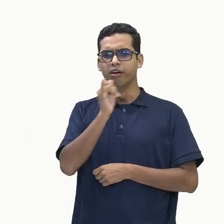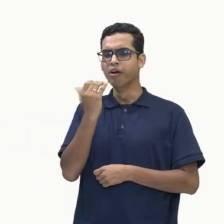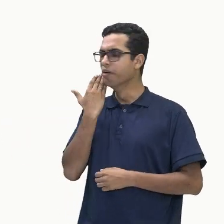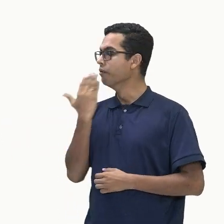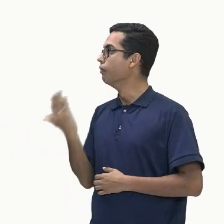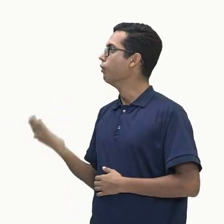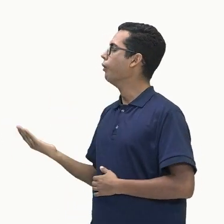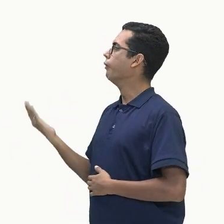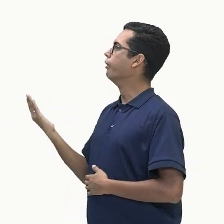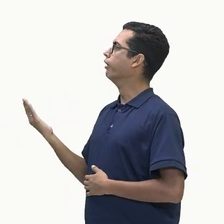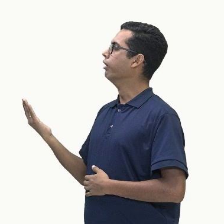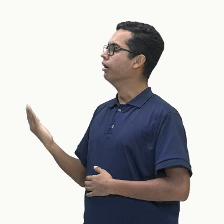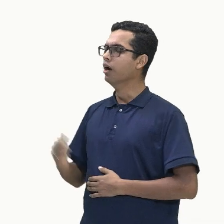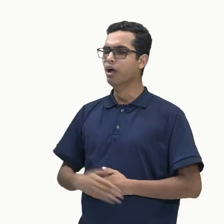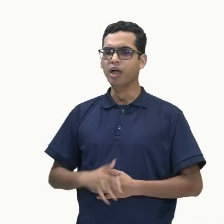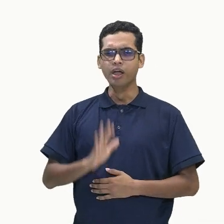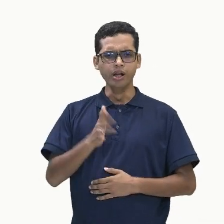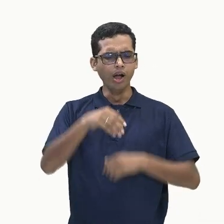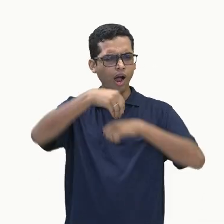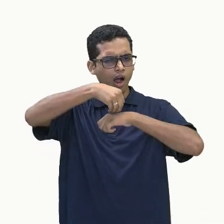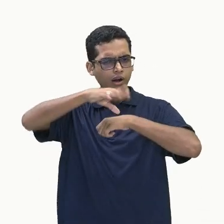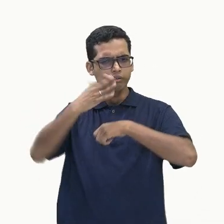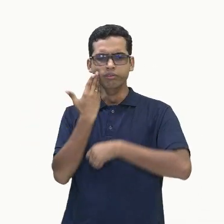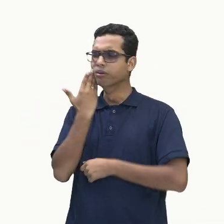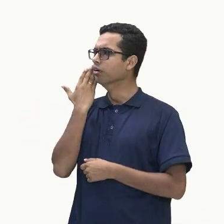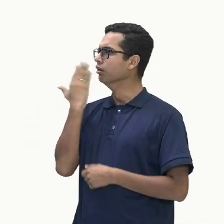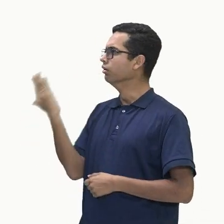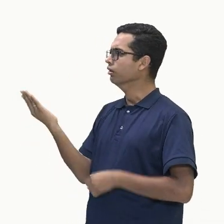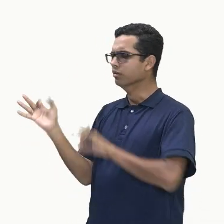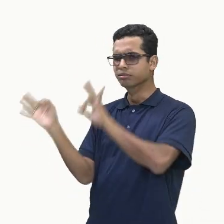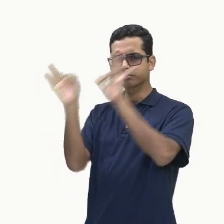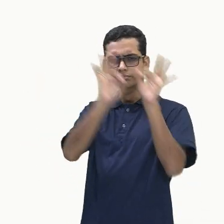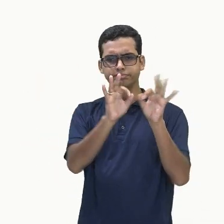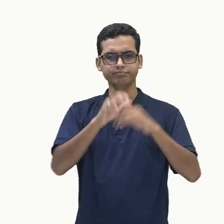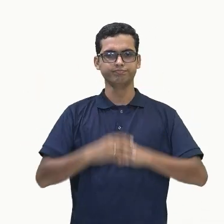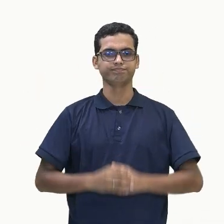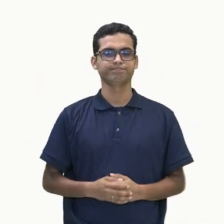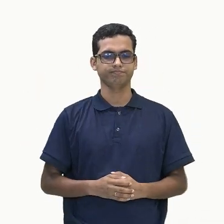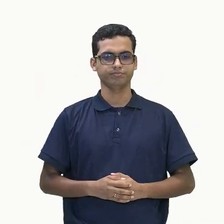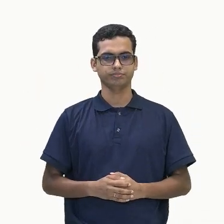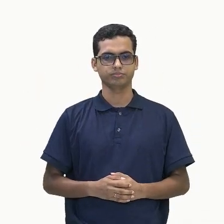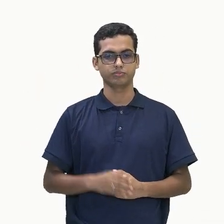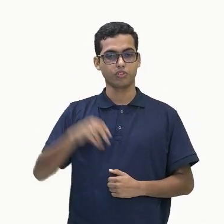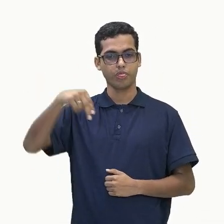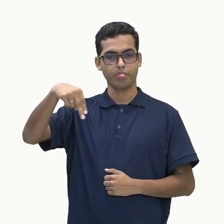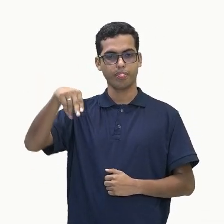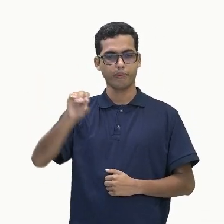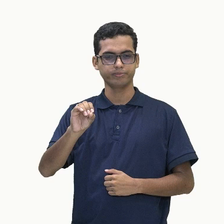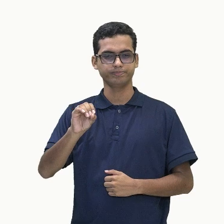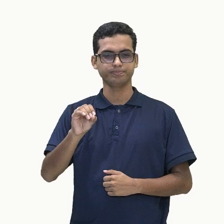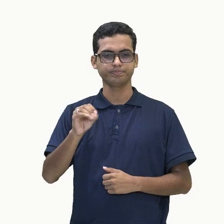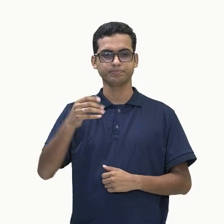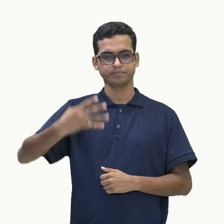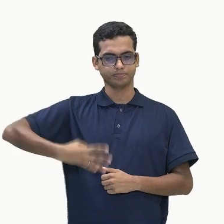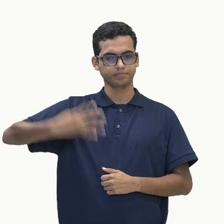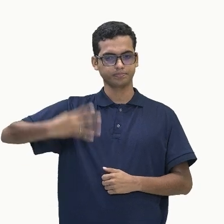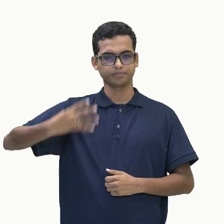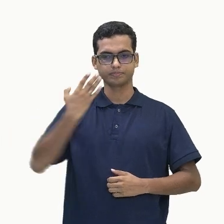Opa, já dei o spoiler. She playing the piano? No. E a